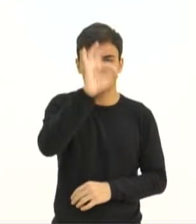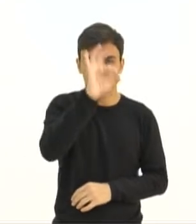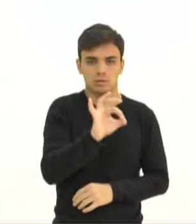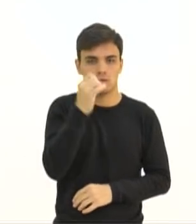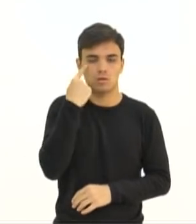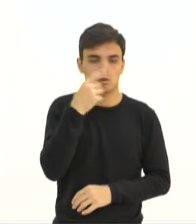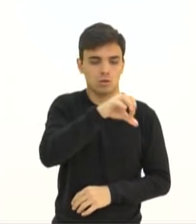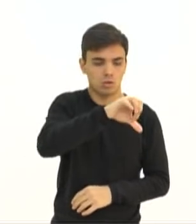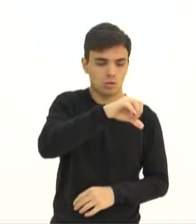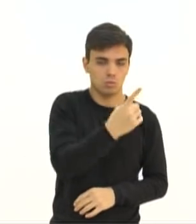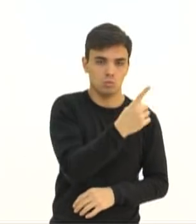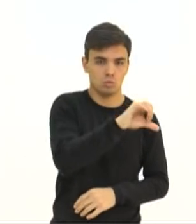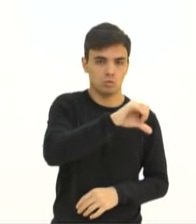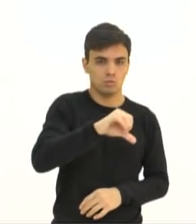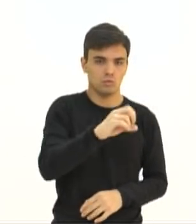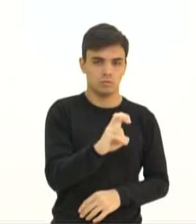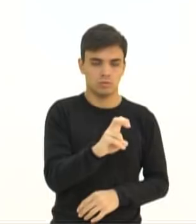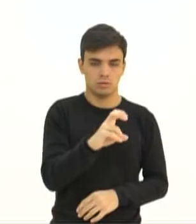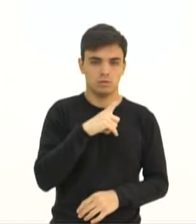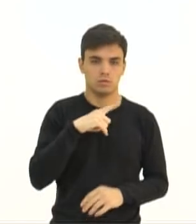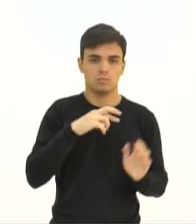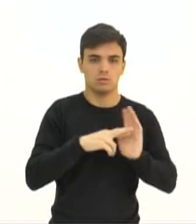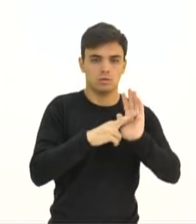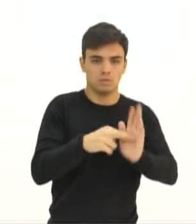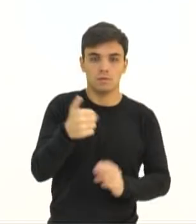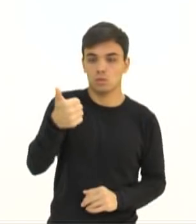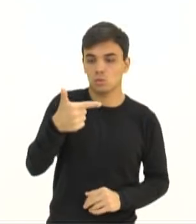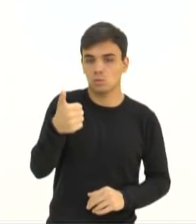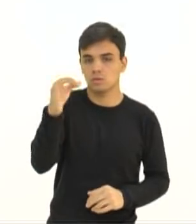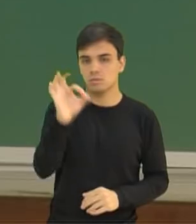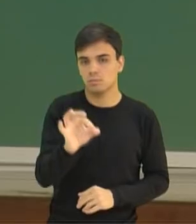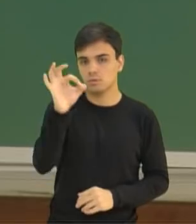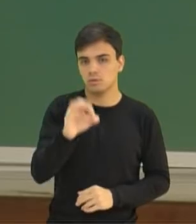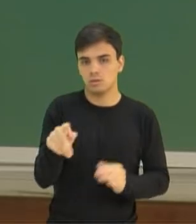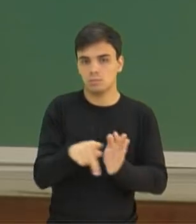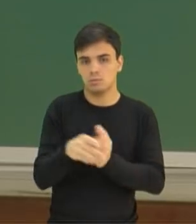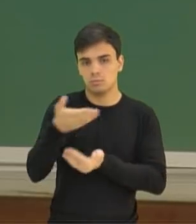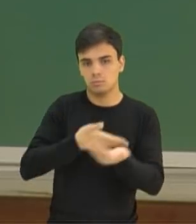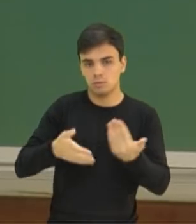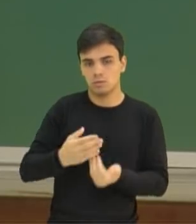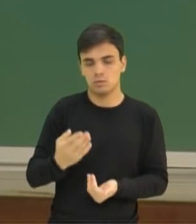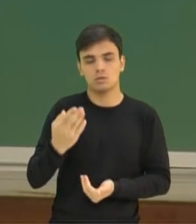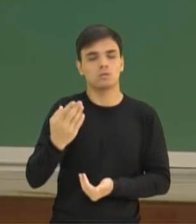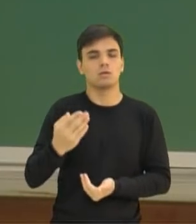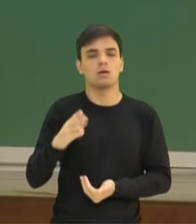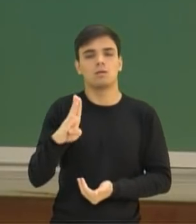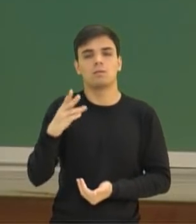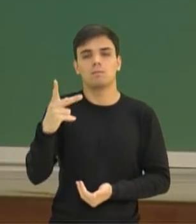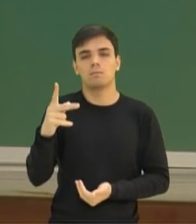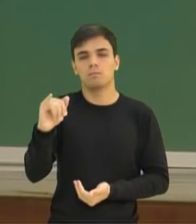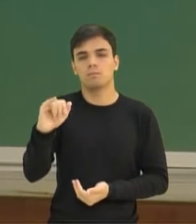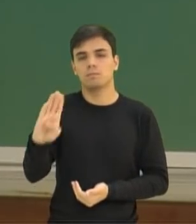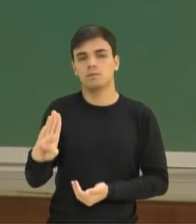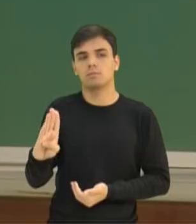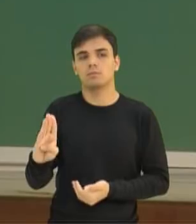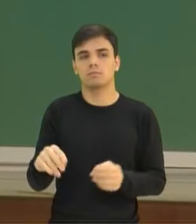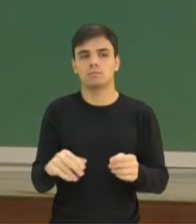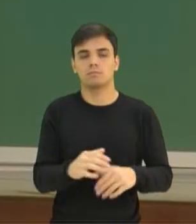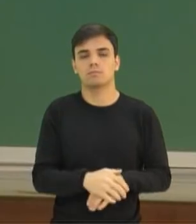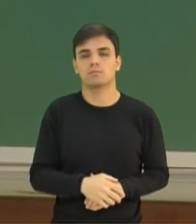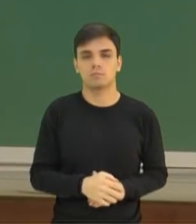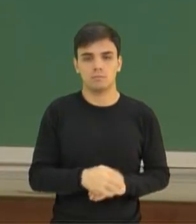em 95 o Nordeste representava ali 12% na participação do PIB, em 2012 ele aumenta ali para